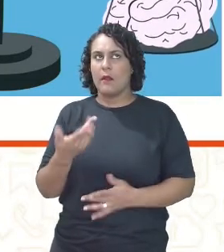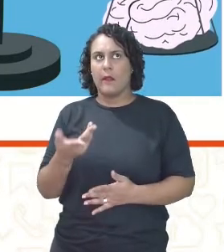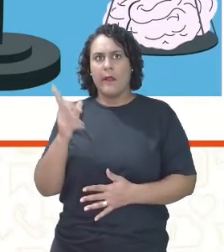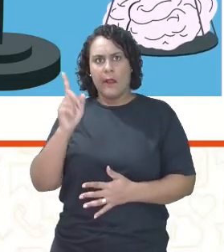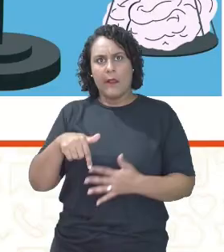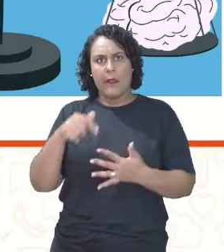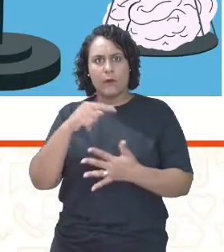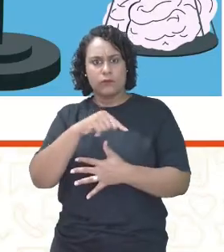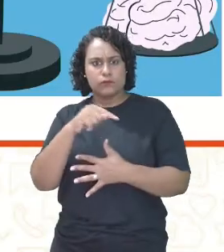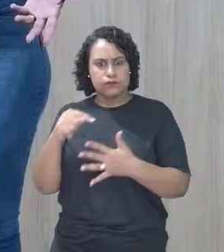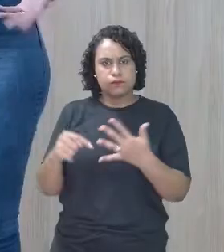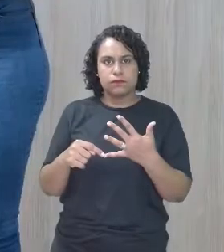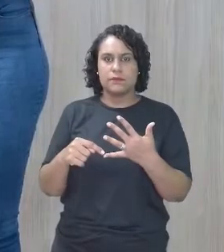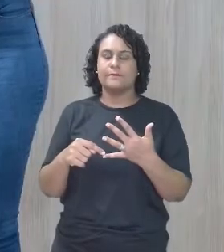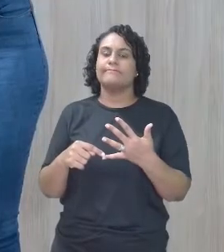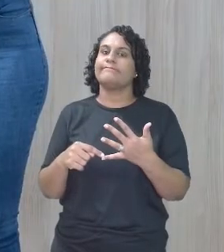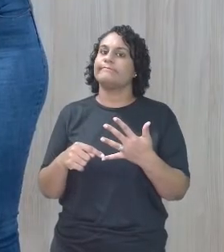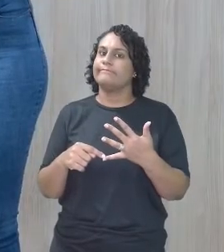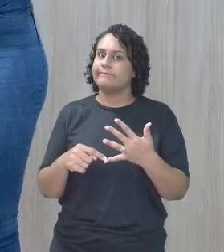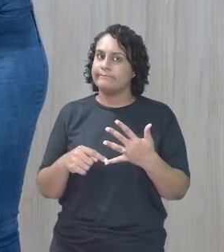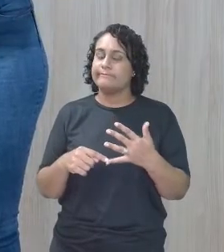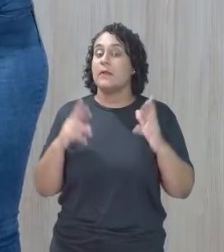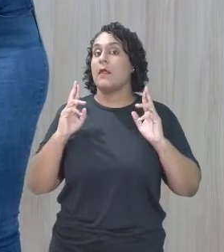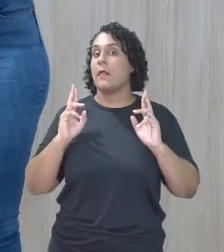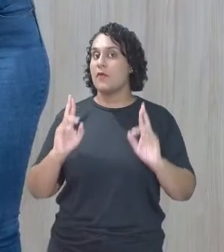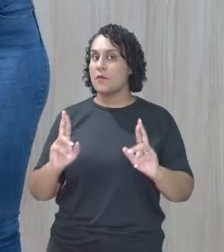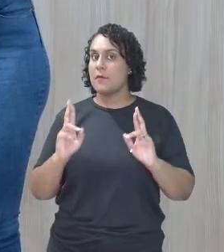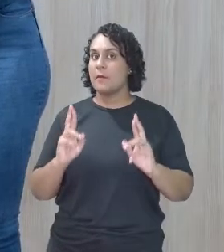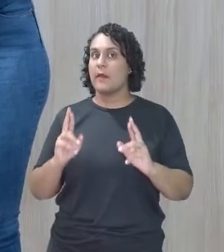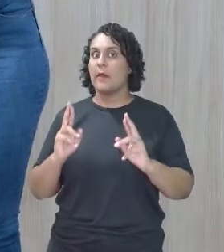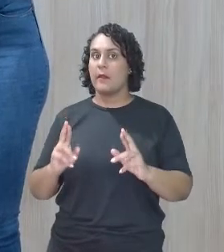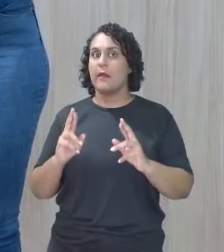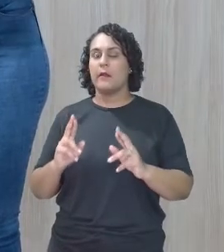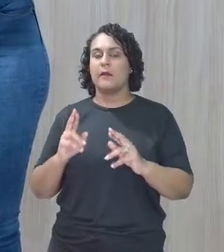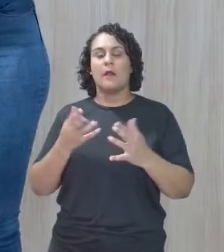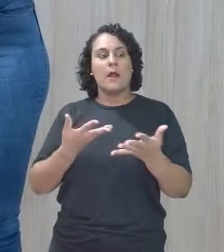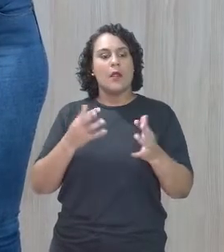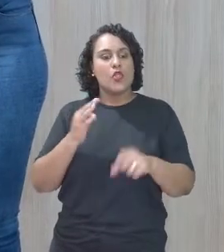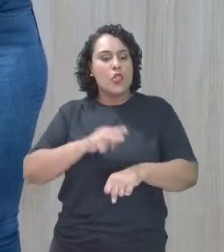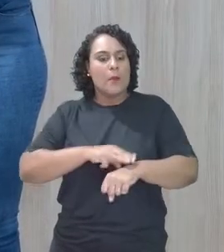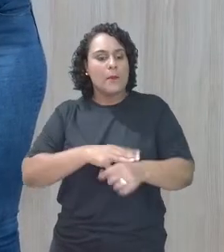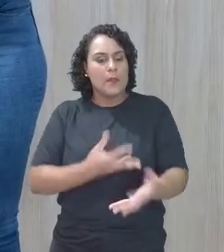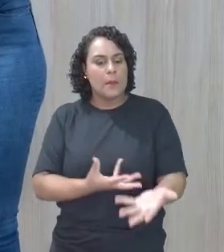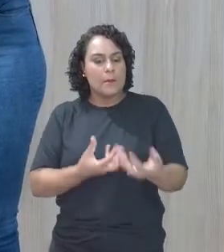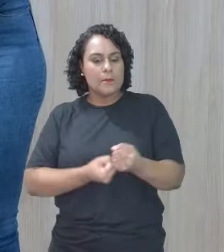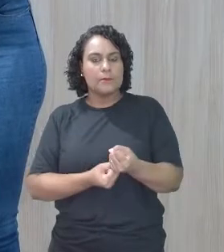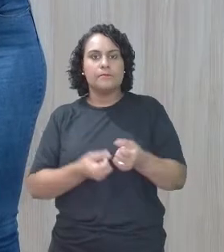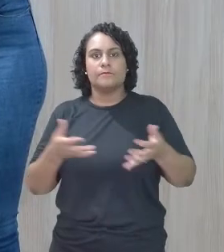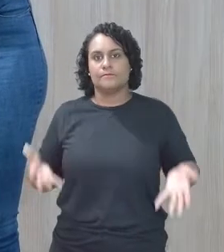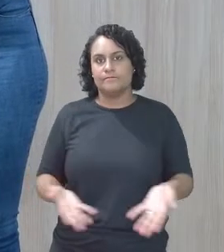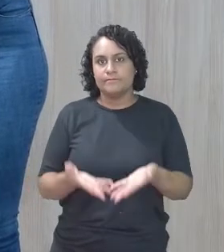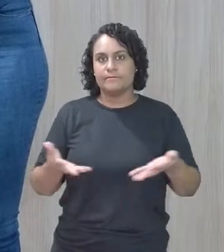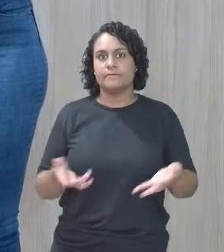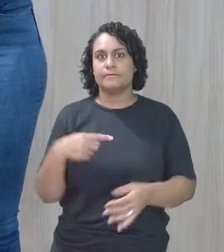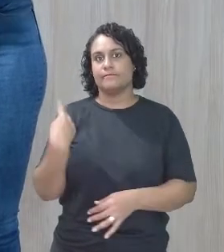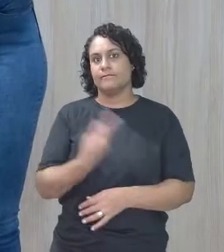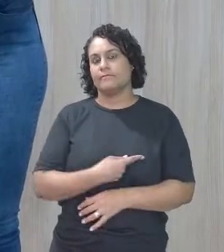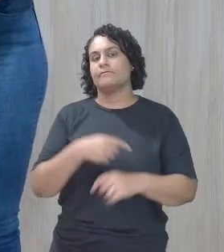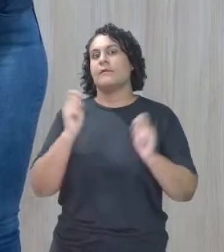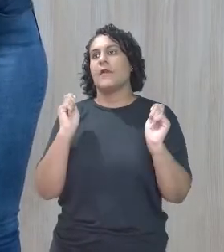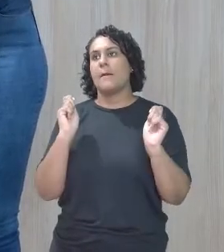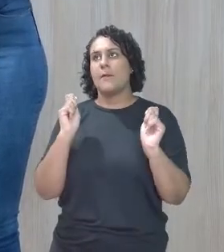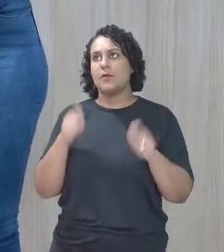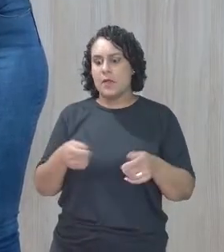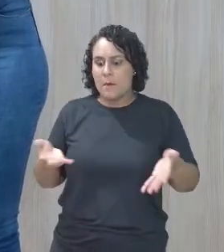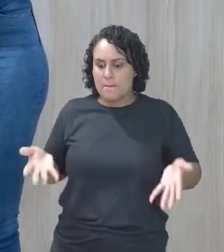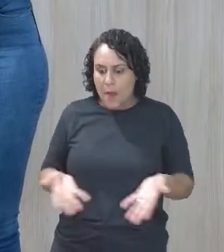um desafio inatingível. Então, a gente espera que a partir do acolhimento, do estímulo, né, a gente possa